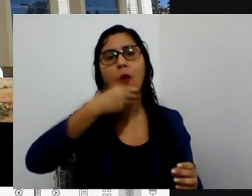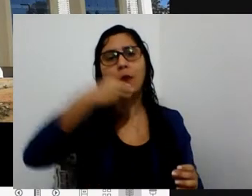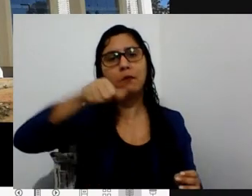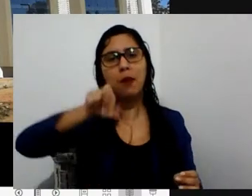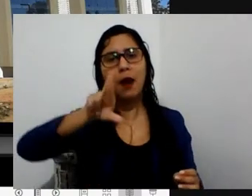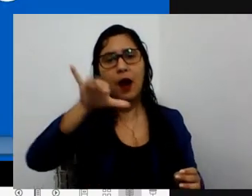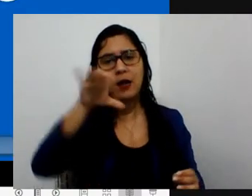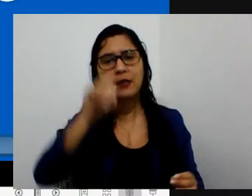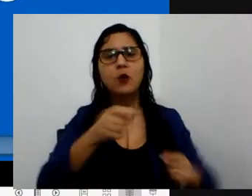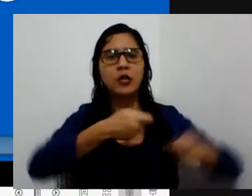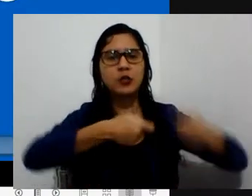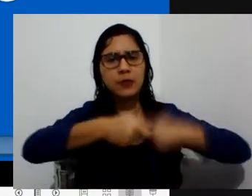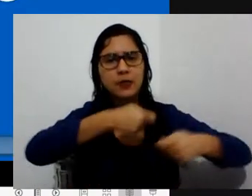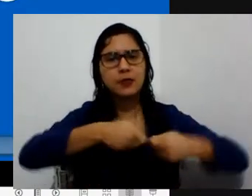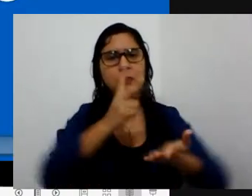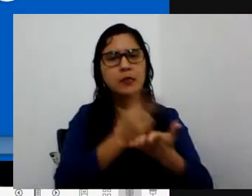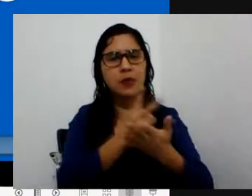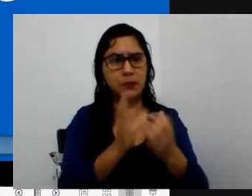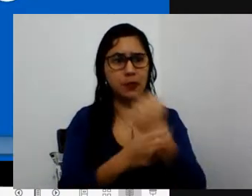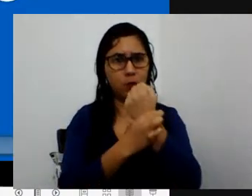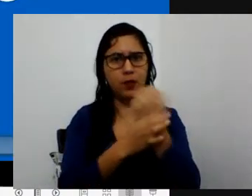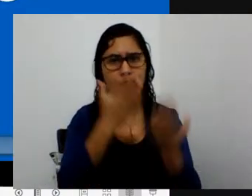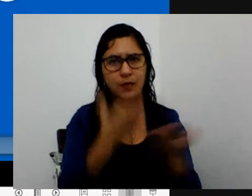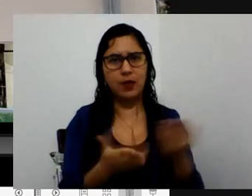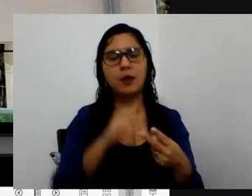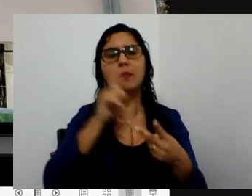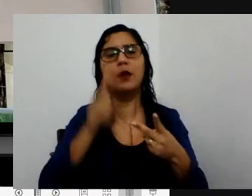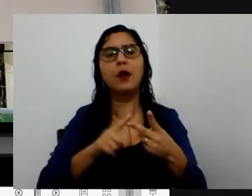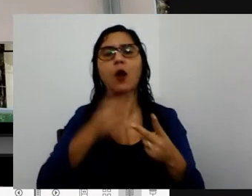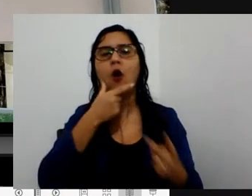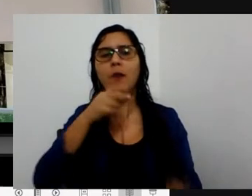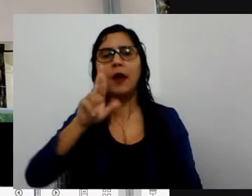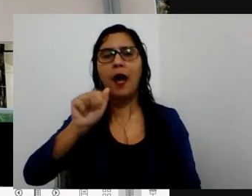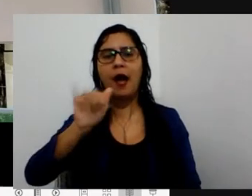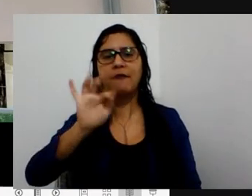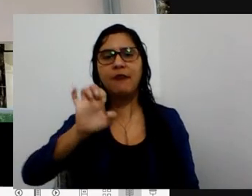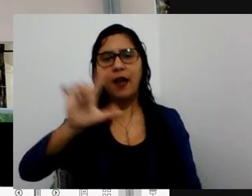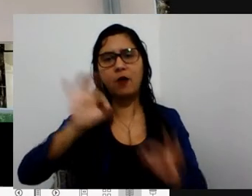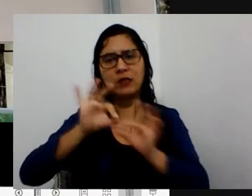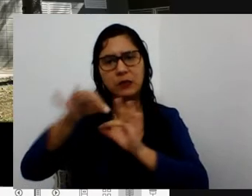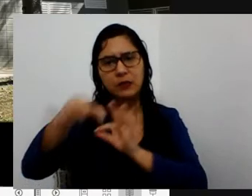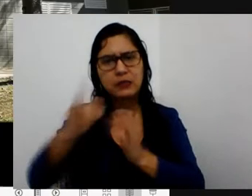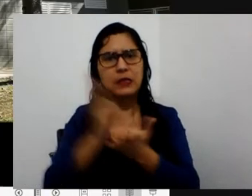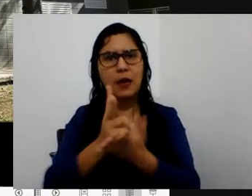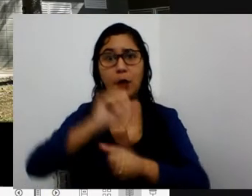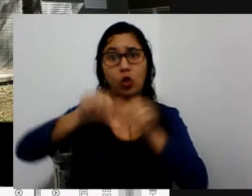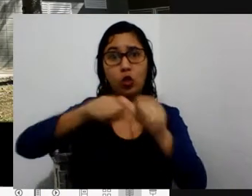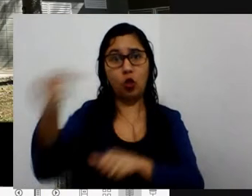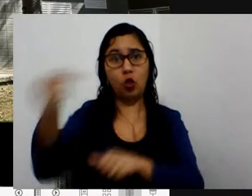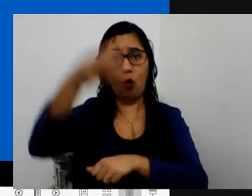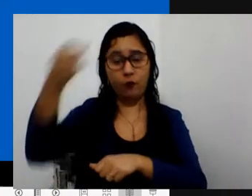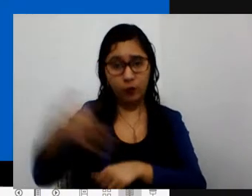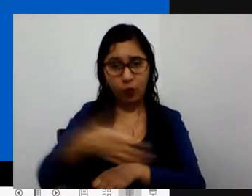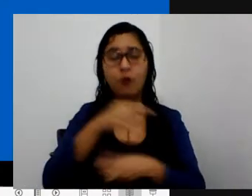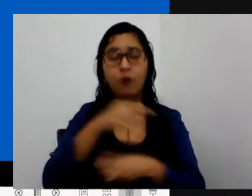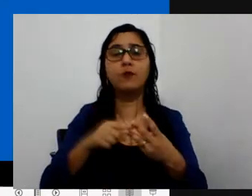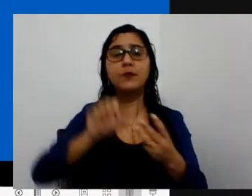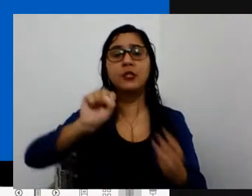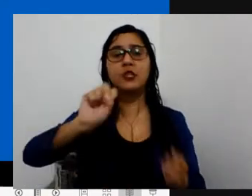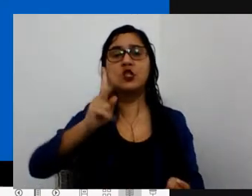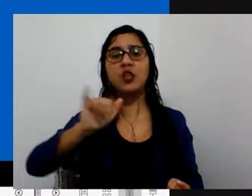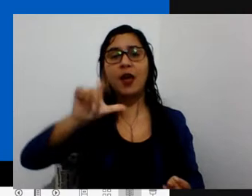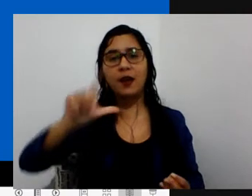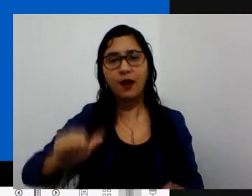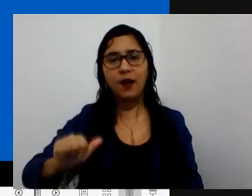com segurança e equilíbrio. Rafael e Marques na extensão, sempre inovando. Sheila e Cláudia na